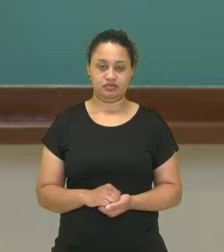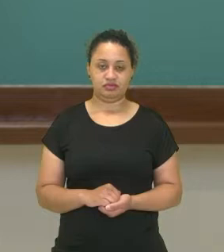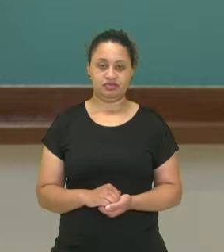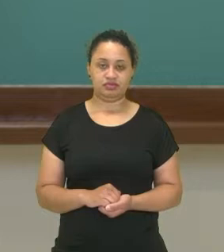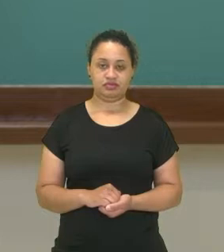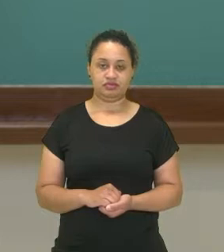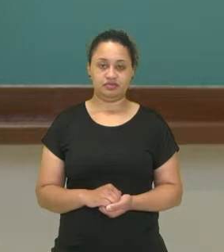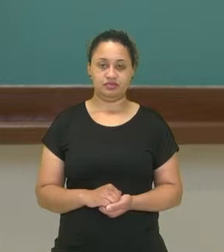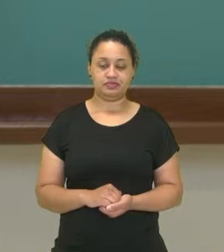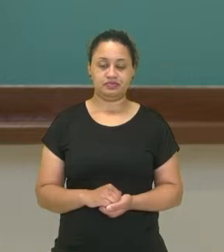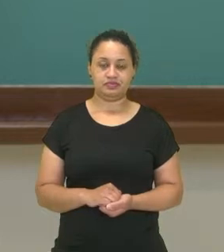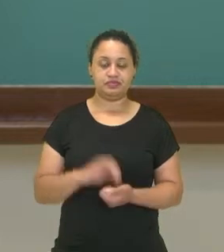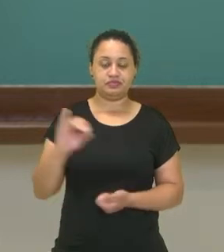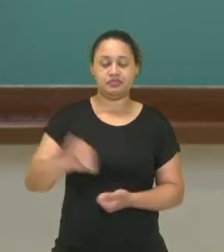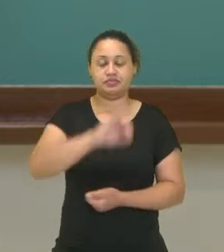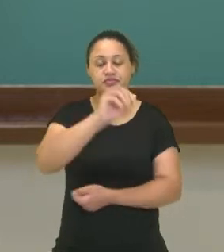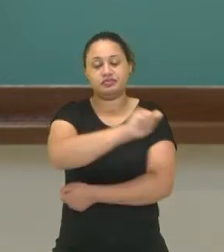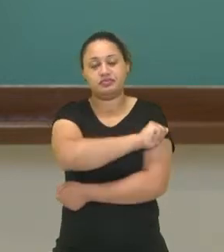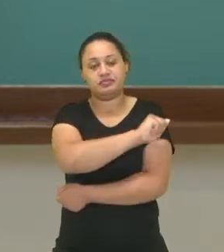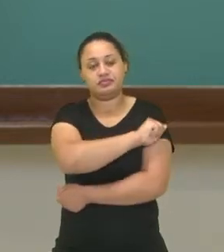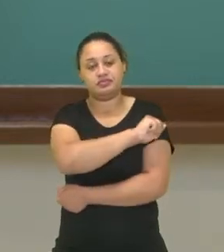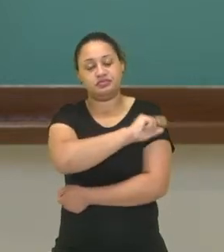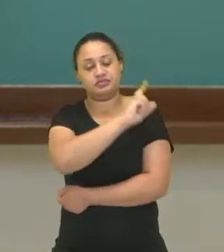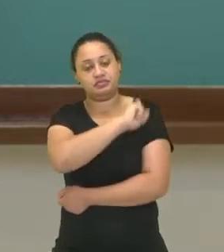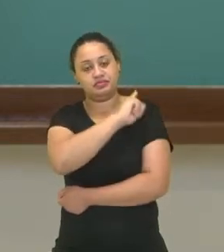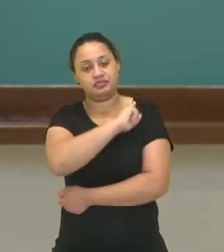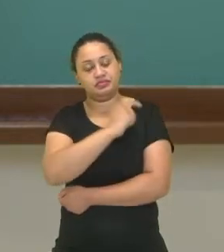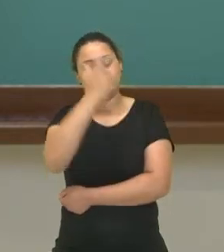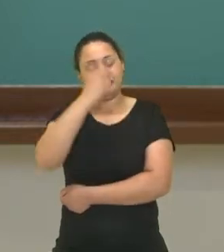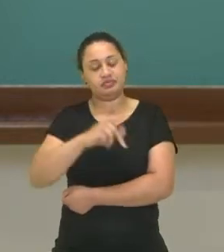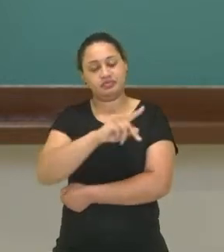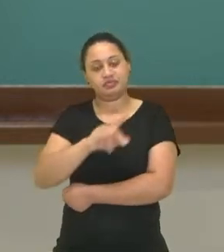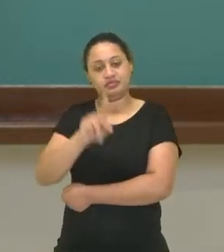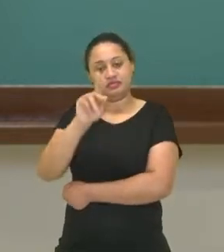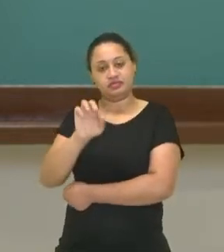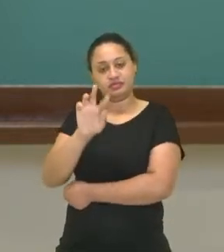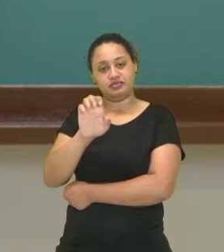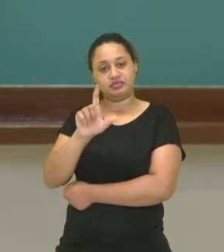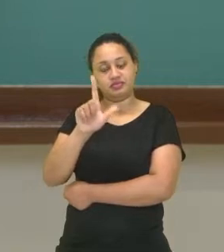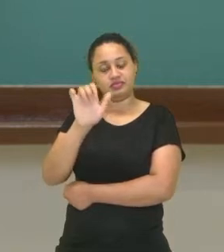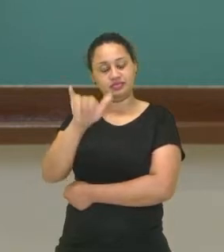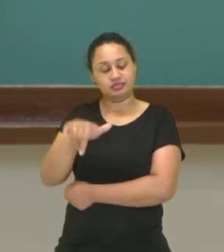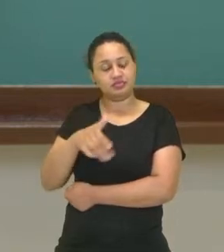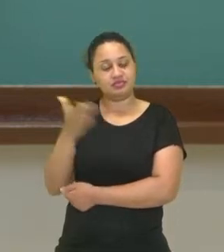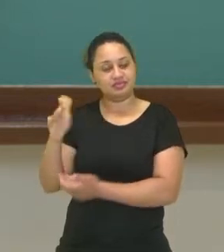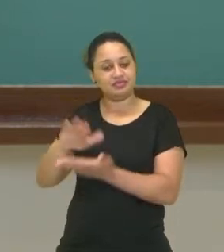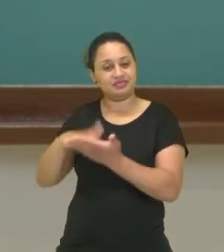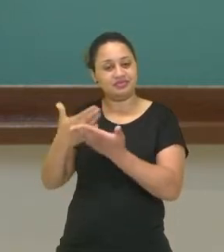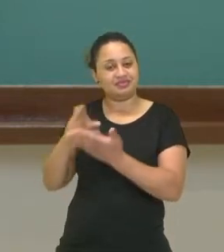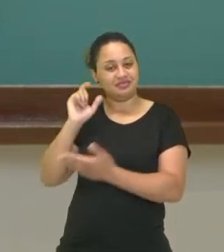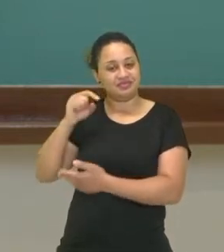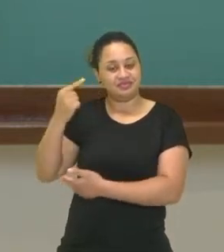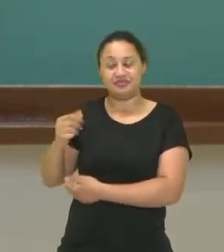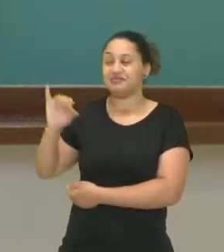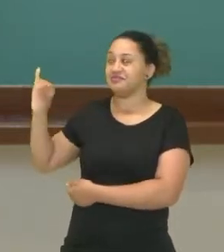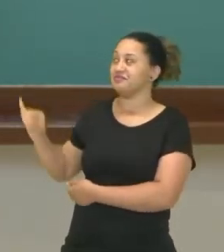Olá, estudantes da primeira série. Eu sou a professora Kathleen e essa é a professora Jéssica. Oi,